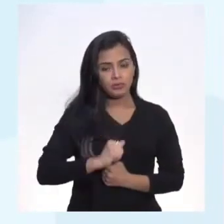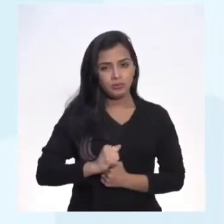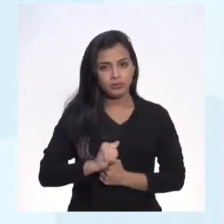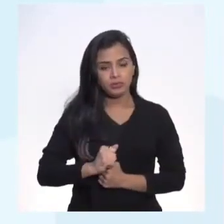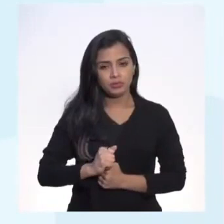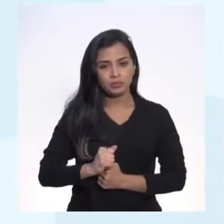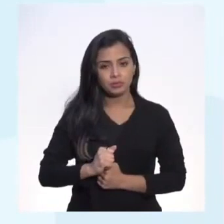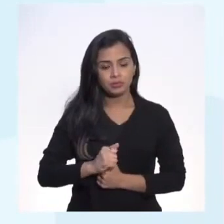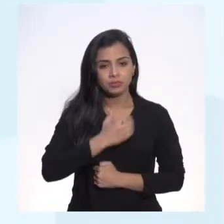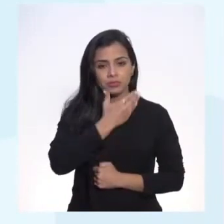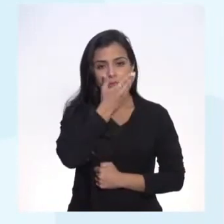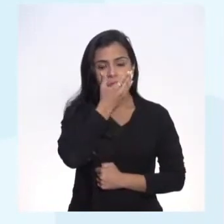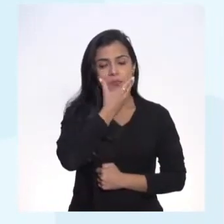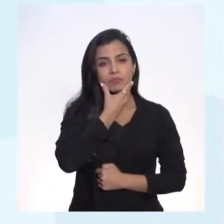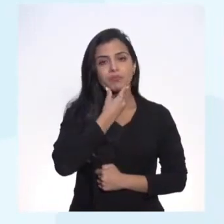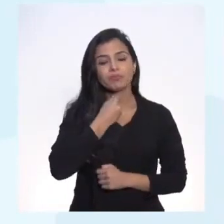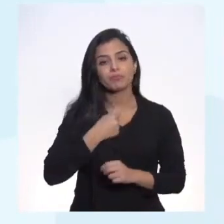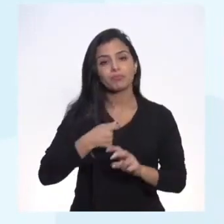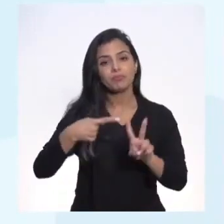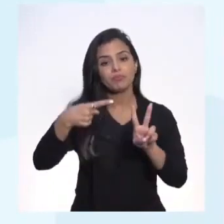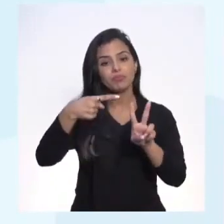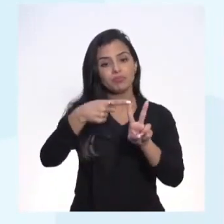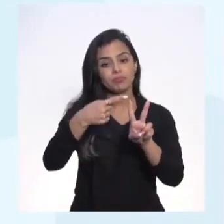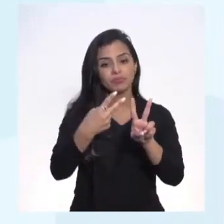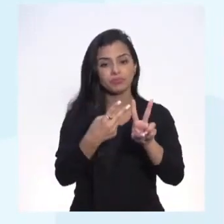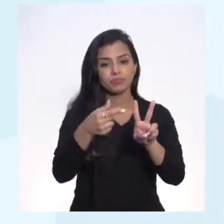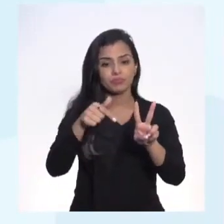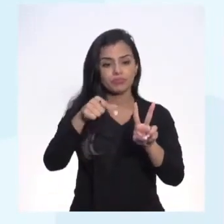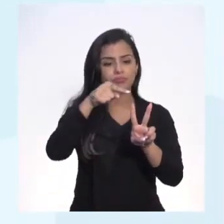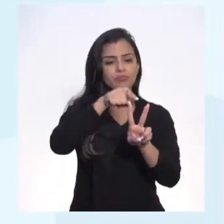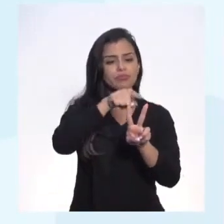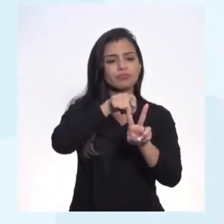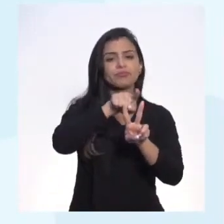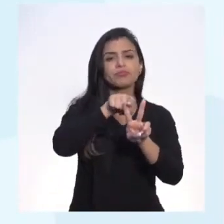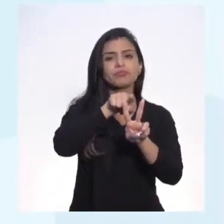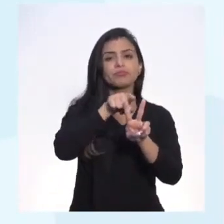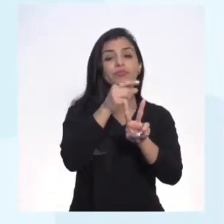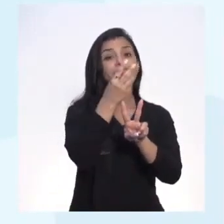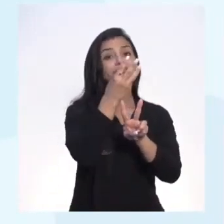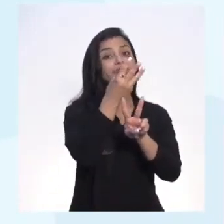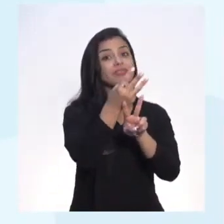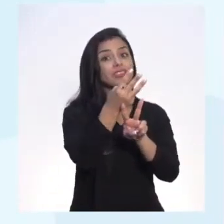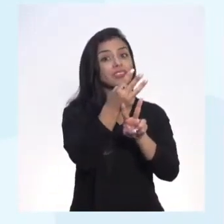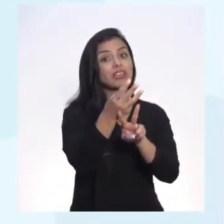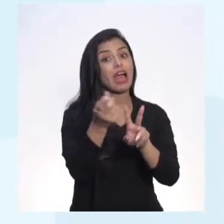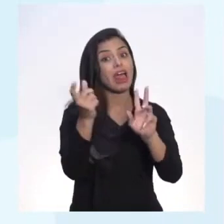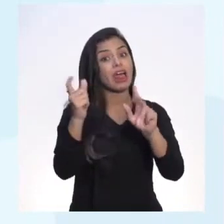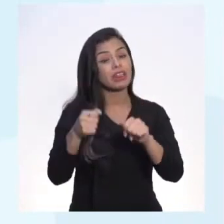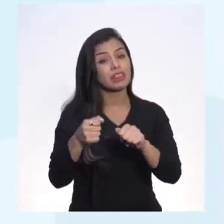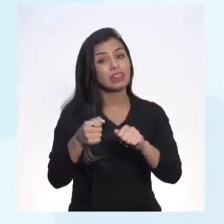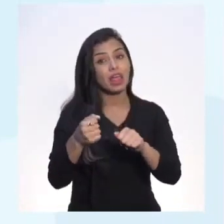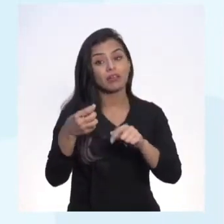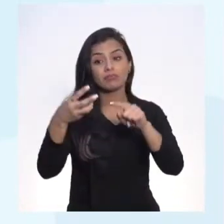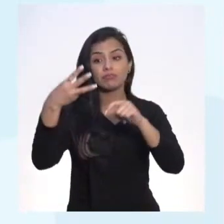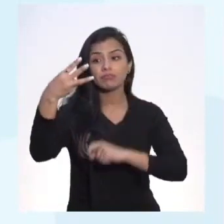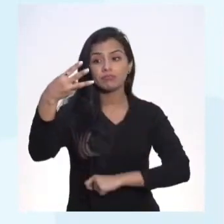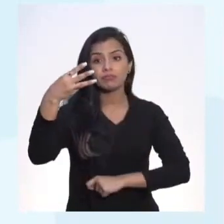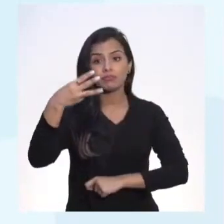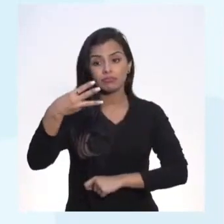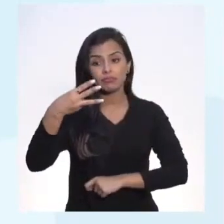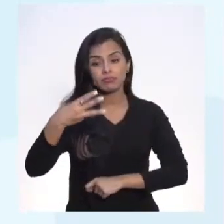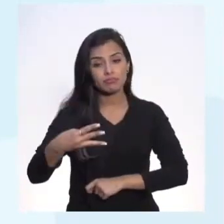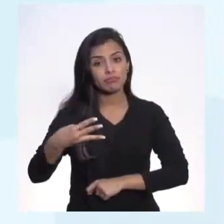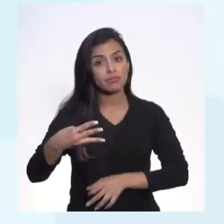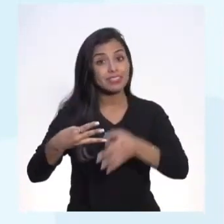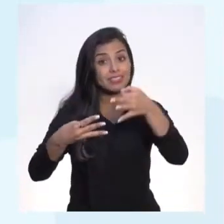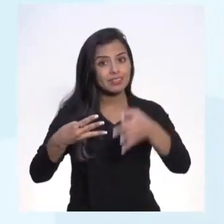e olha o índice. É 3. Dá para eu agrupar aqui de 3 em 3? Dá, ó,